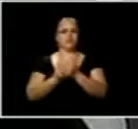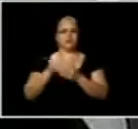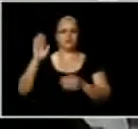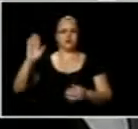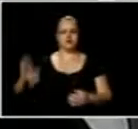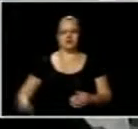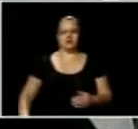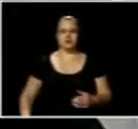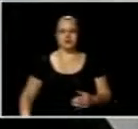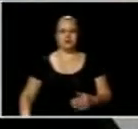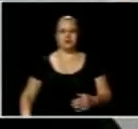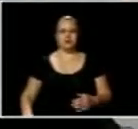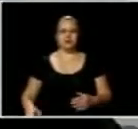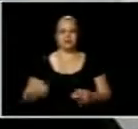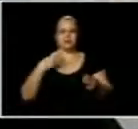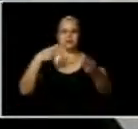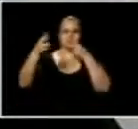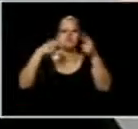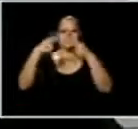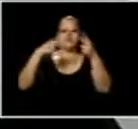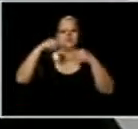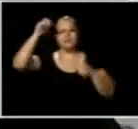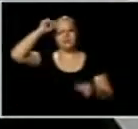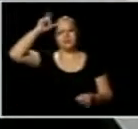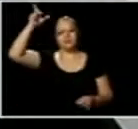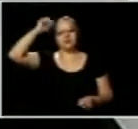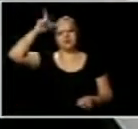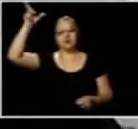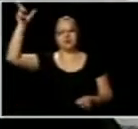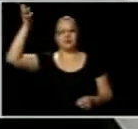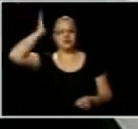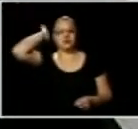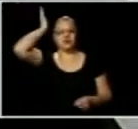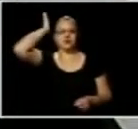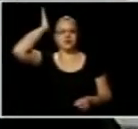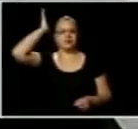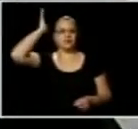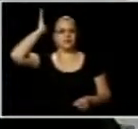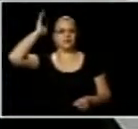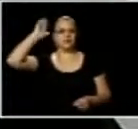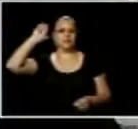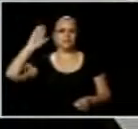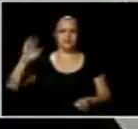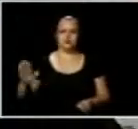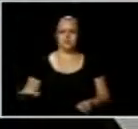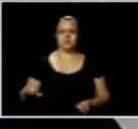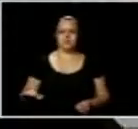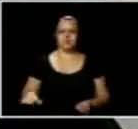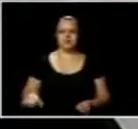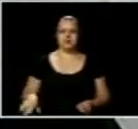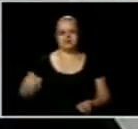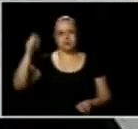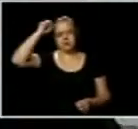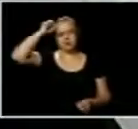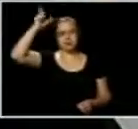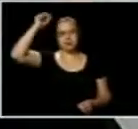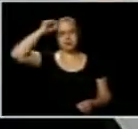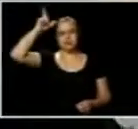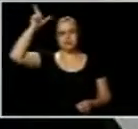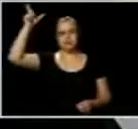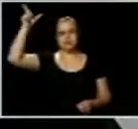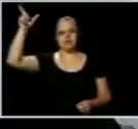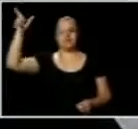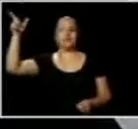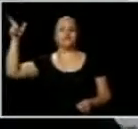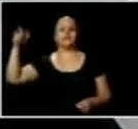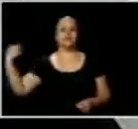Taubaté. Porque eu tenho certeza que entre as crianças, a parte cultural é bem mais explorada que hoje na